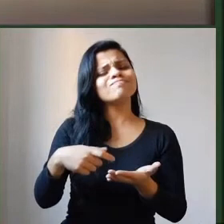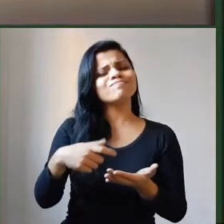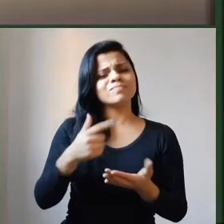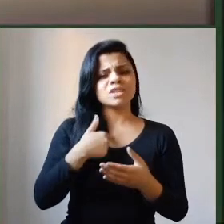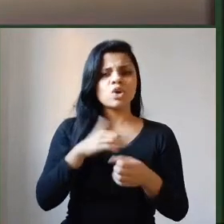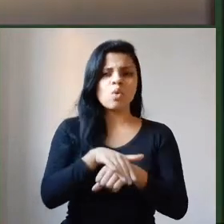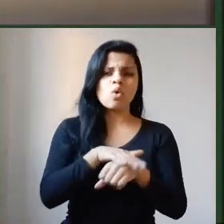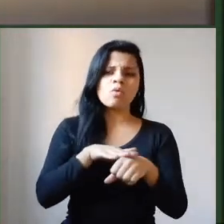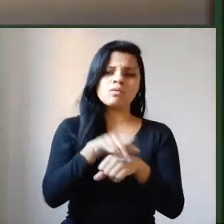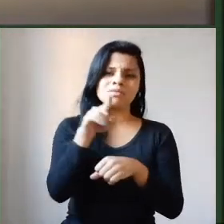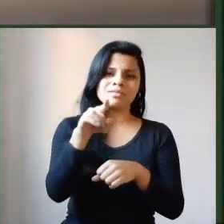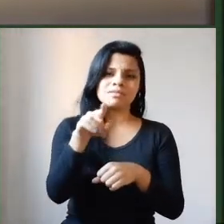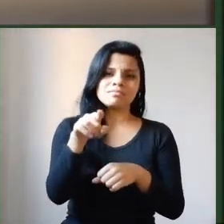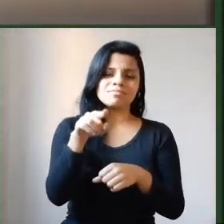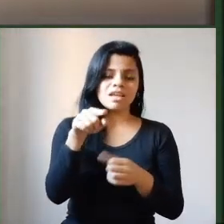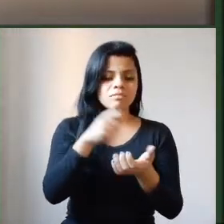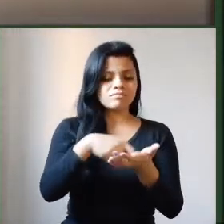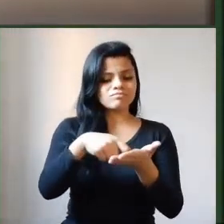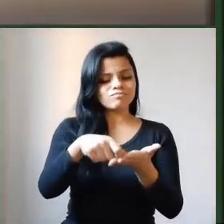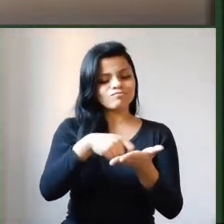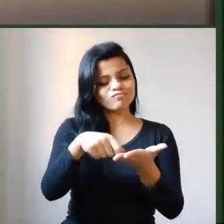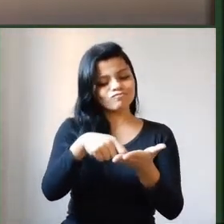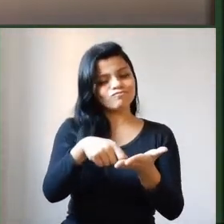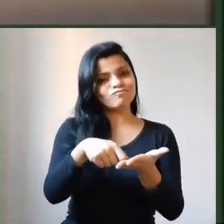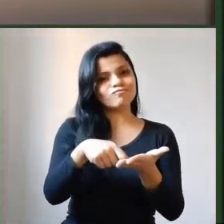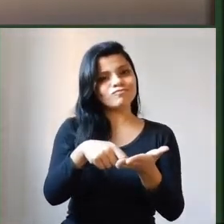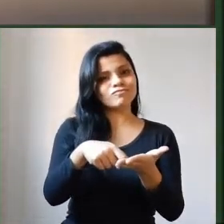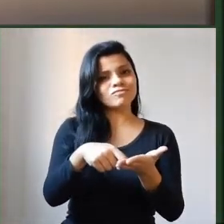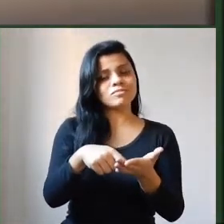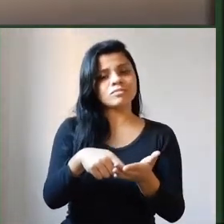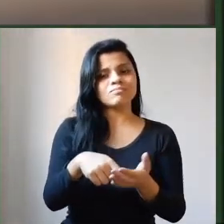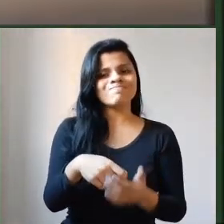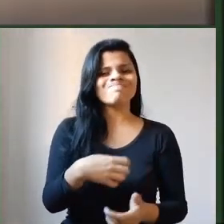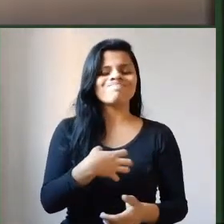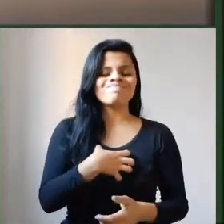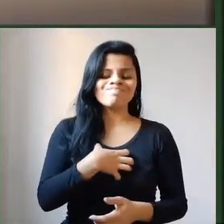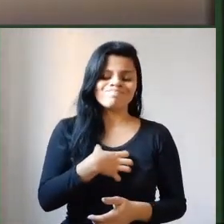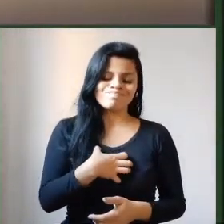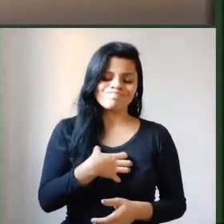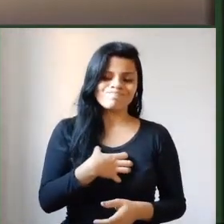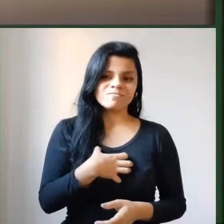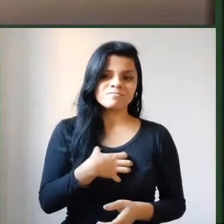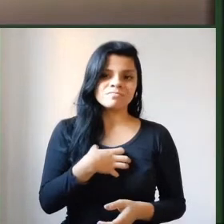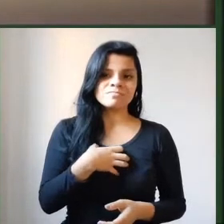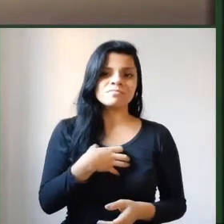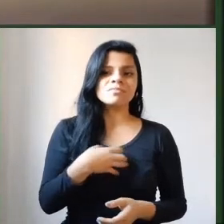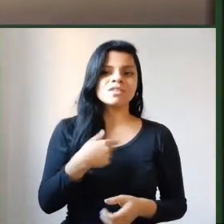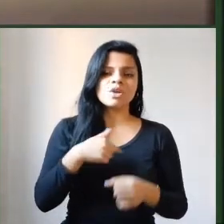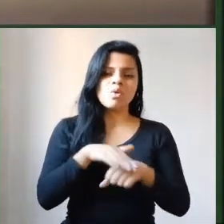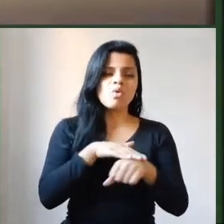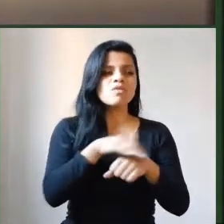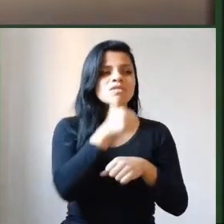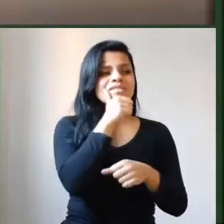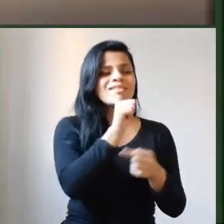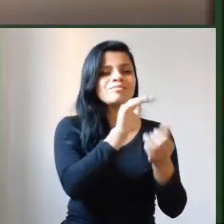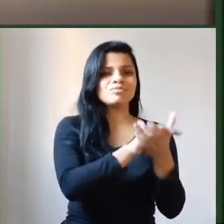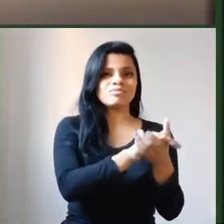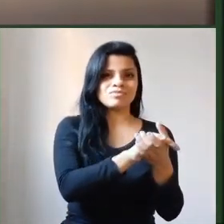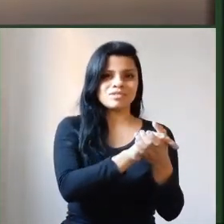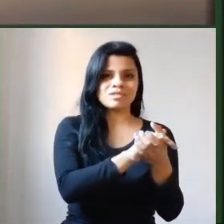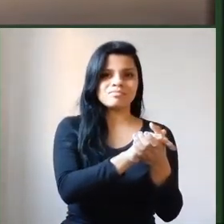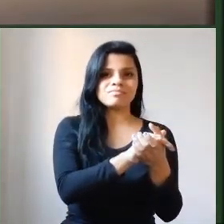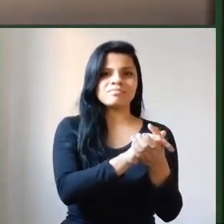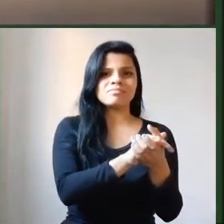foi algo muito impactante para mim, sabe? Depois conversar com a esposa dele e todo o desfecho que teve o quadro